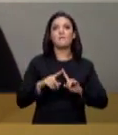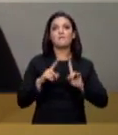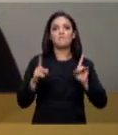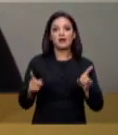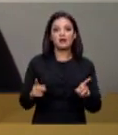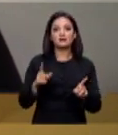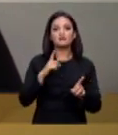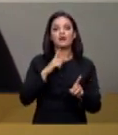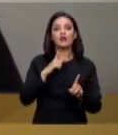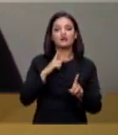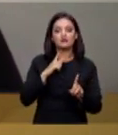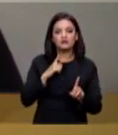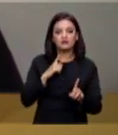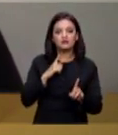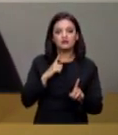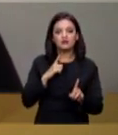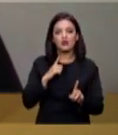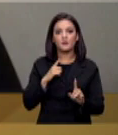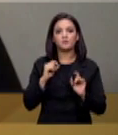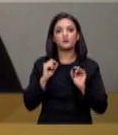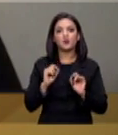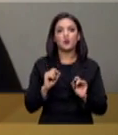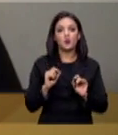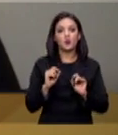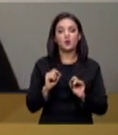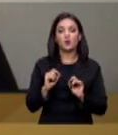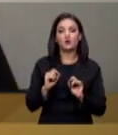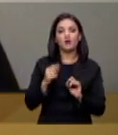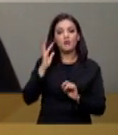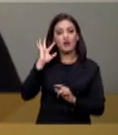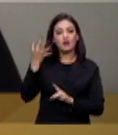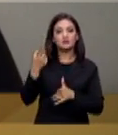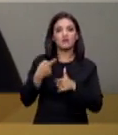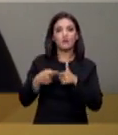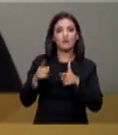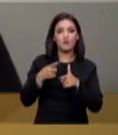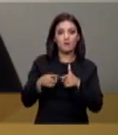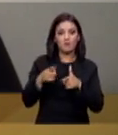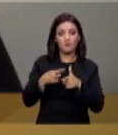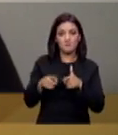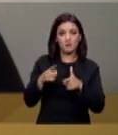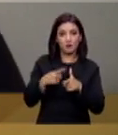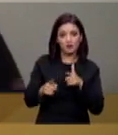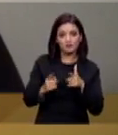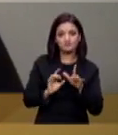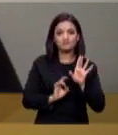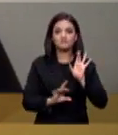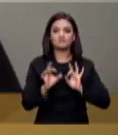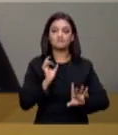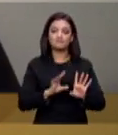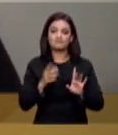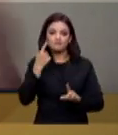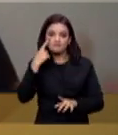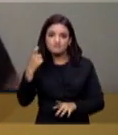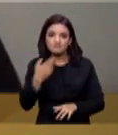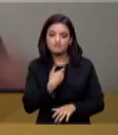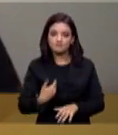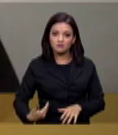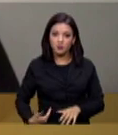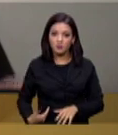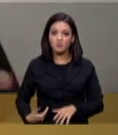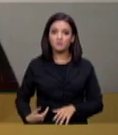necessidade temporária e excepcional de interesse público exige para o preenchimento dos